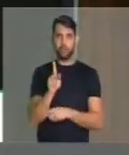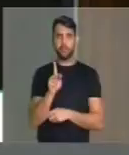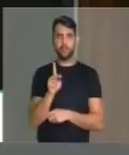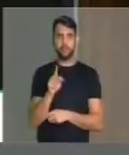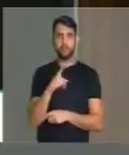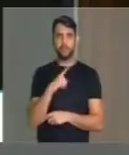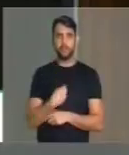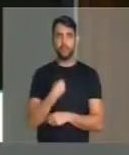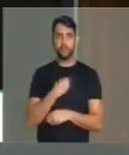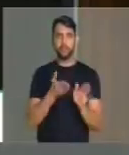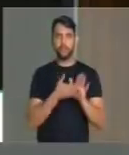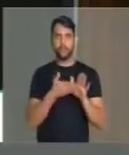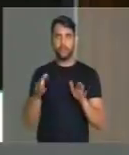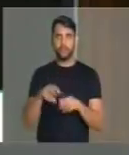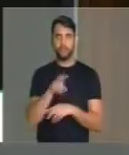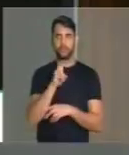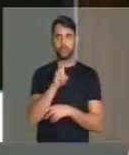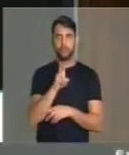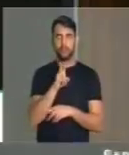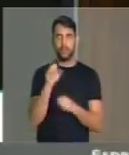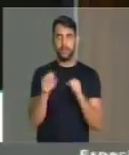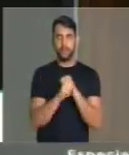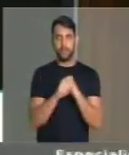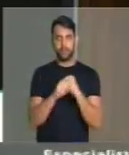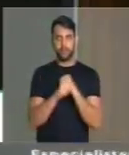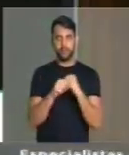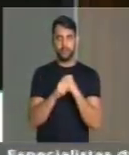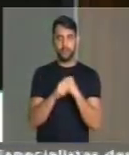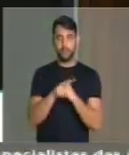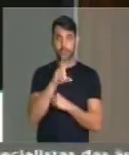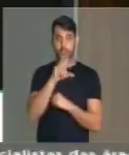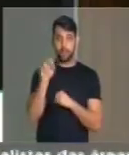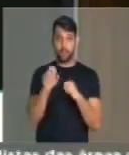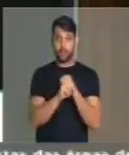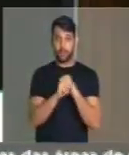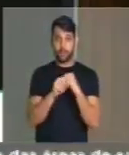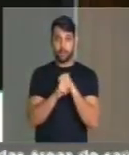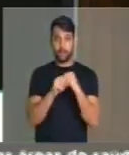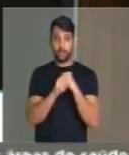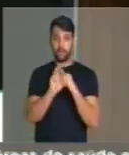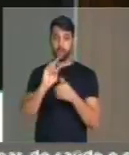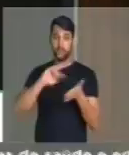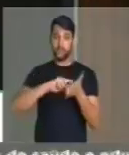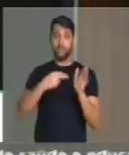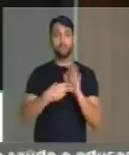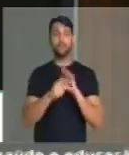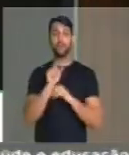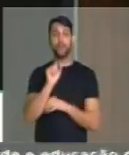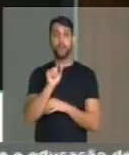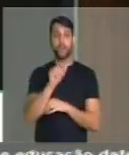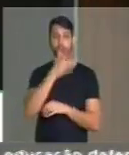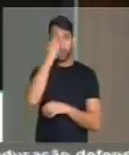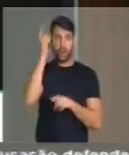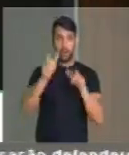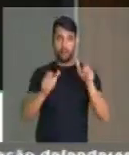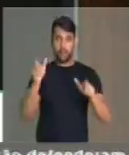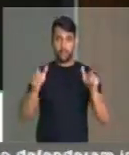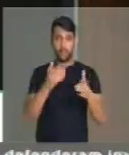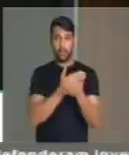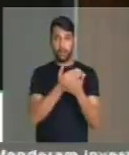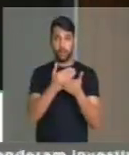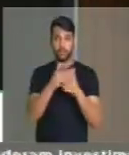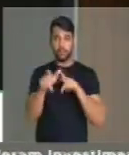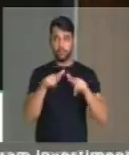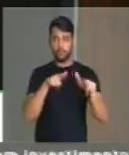aposentadoria durante 50 anos. 50 anos. Ou seja, aquela pessoa que